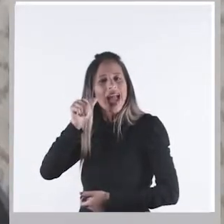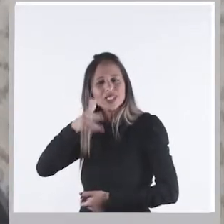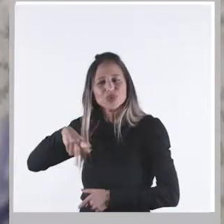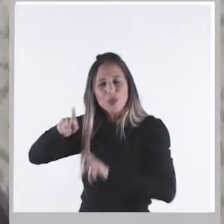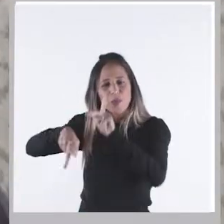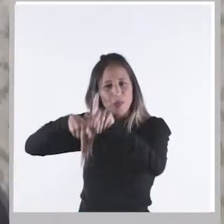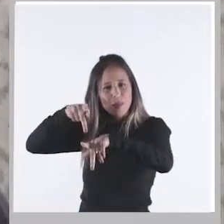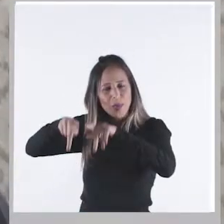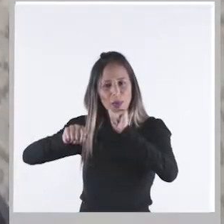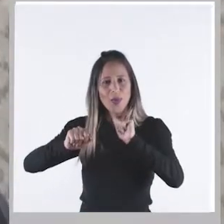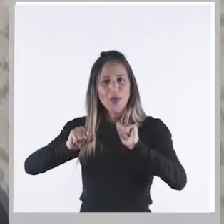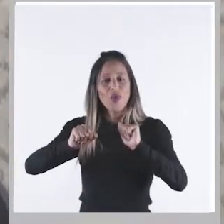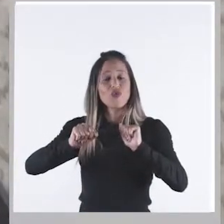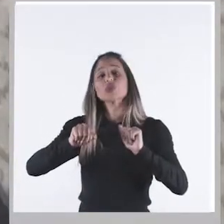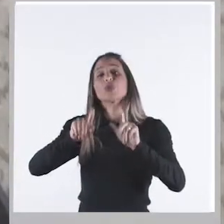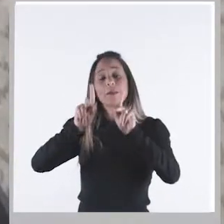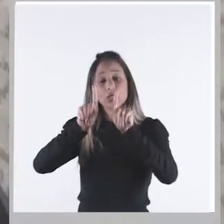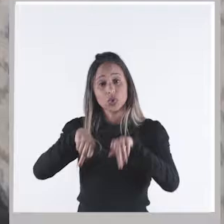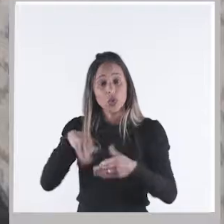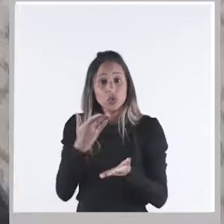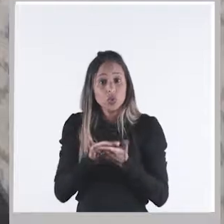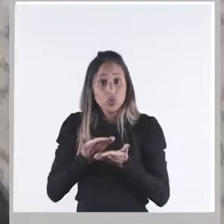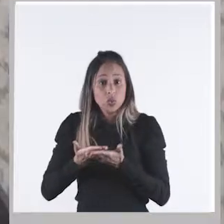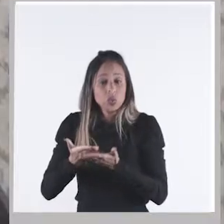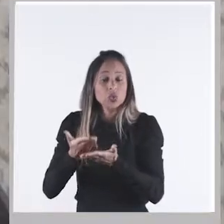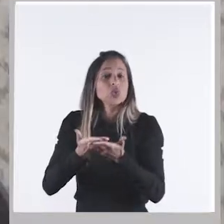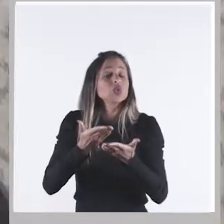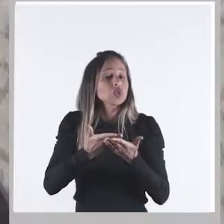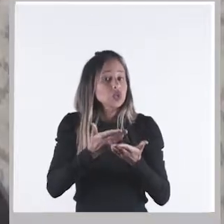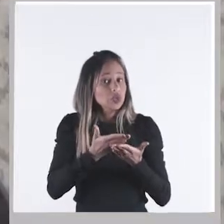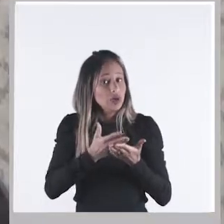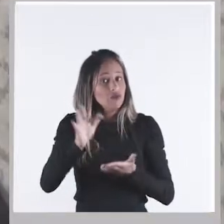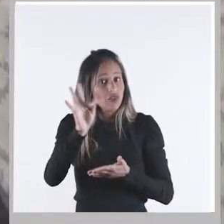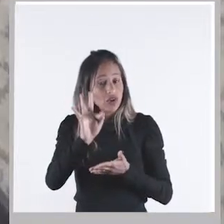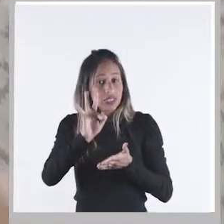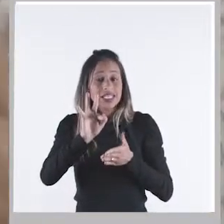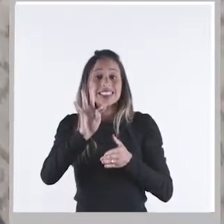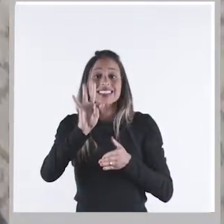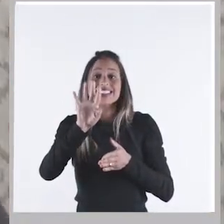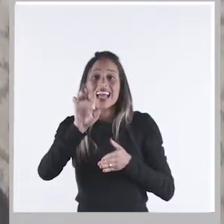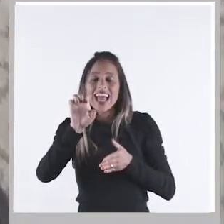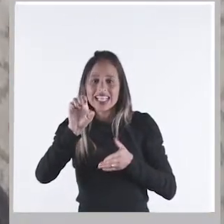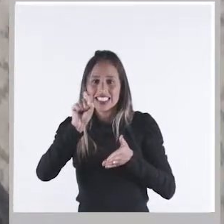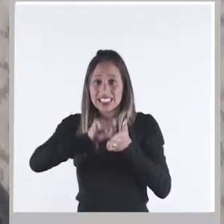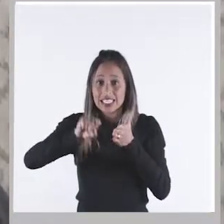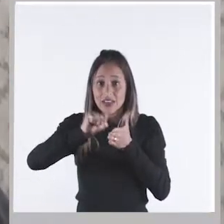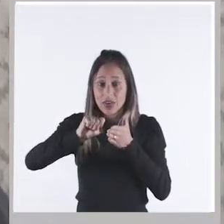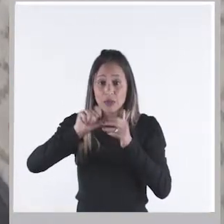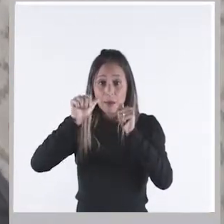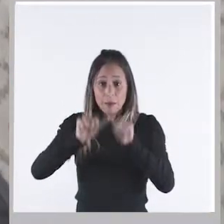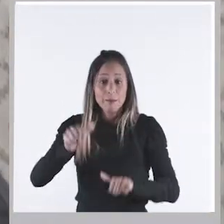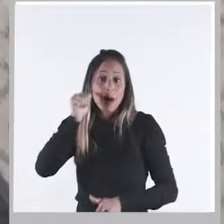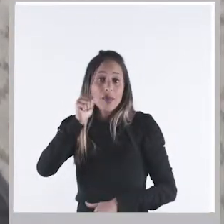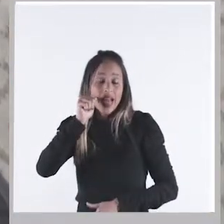de uma acadêmica, né? Que estava escrevendo uma tese também sobre uma mulher